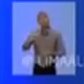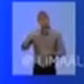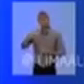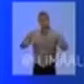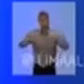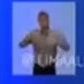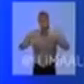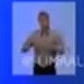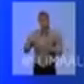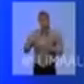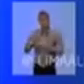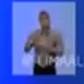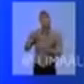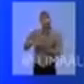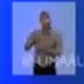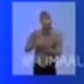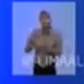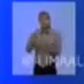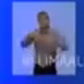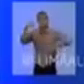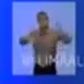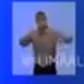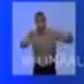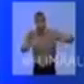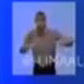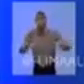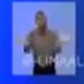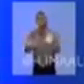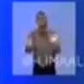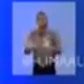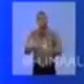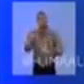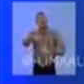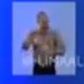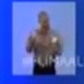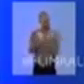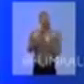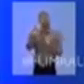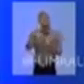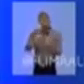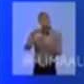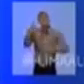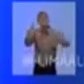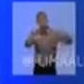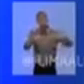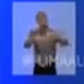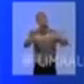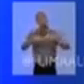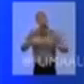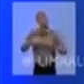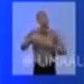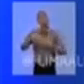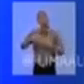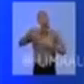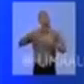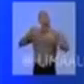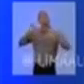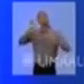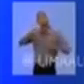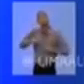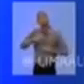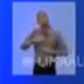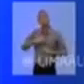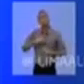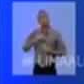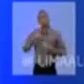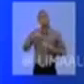obrigada a realizar debate. Se a emissora faz isso, é exatamente por apreço à democracia, inclusive se expondo a ter críticas aqui ao vivo